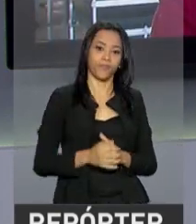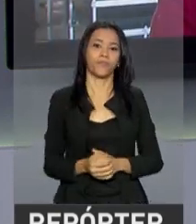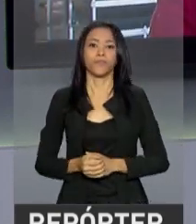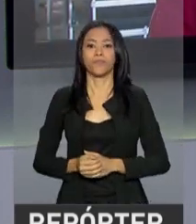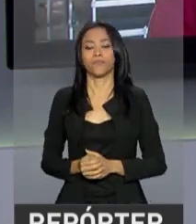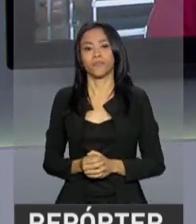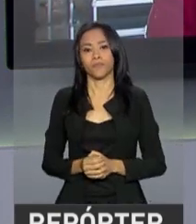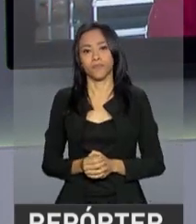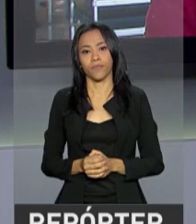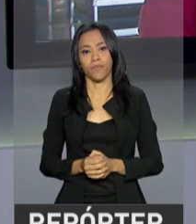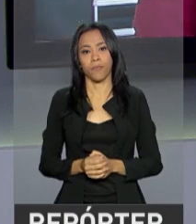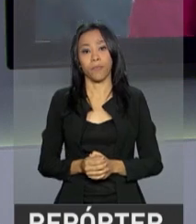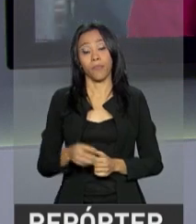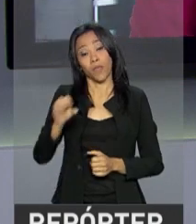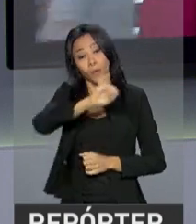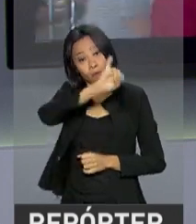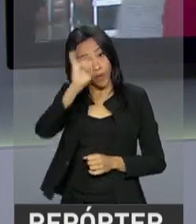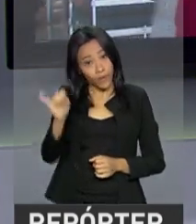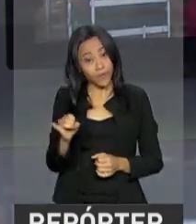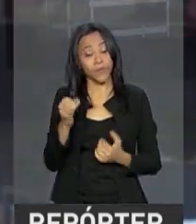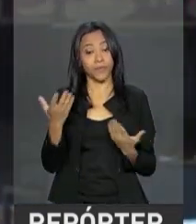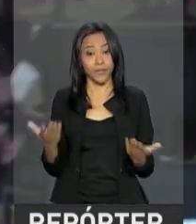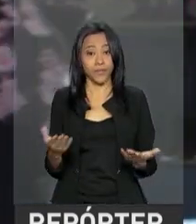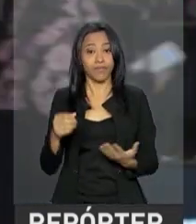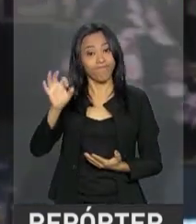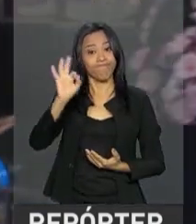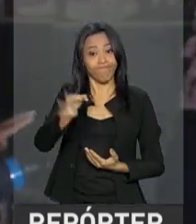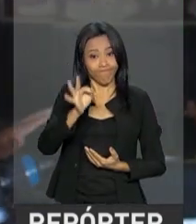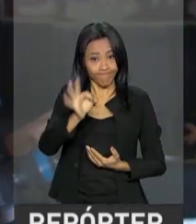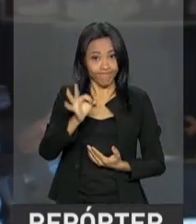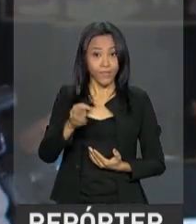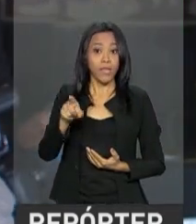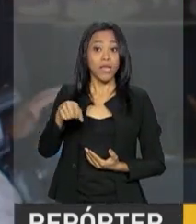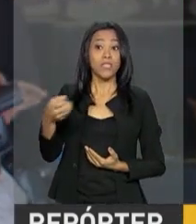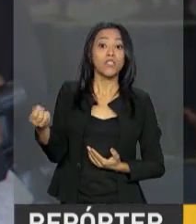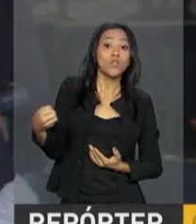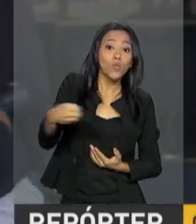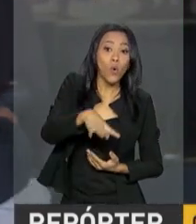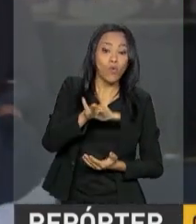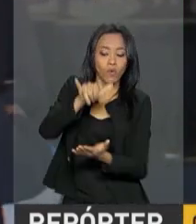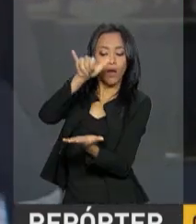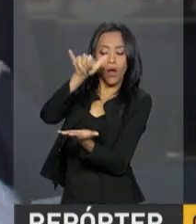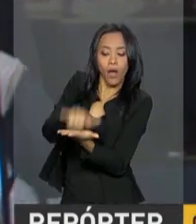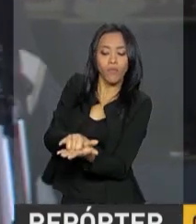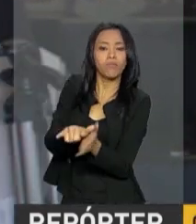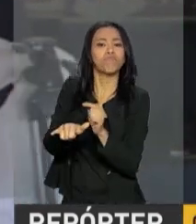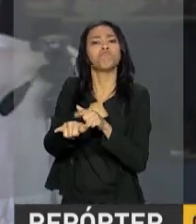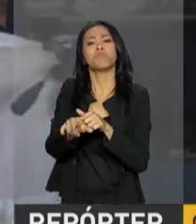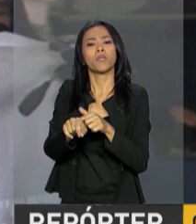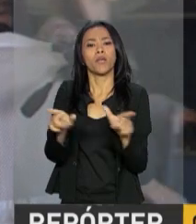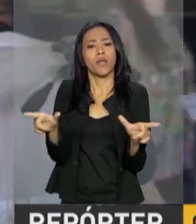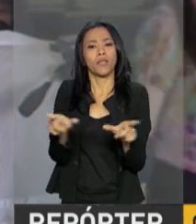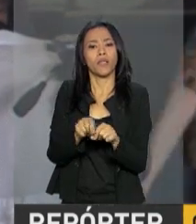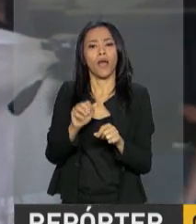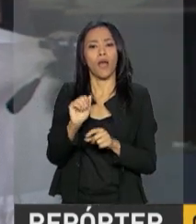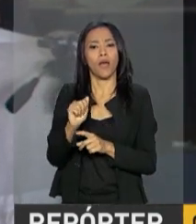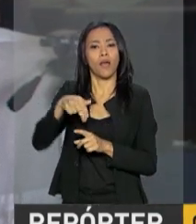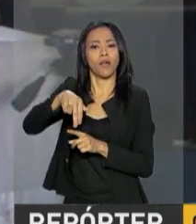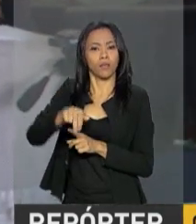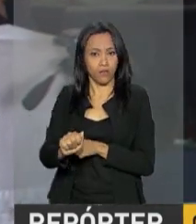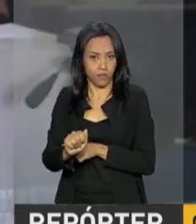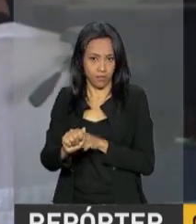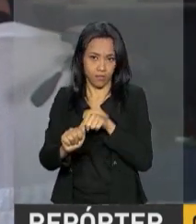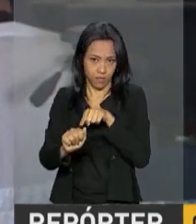você olá thaíssa é isso mesmo esse novo aplicativo da ana ele está dispondo